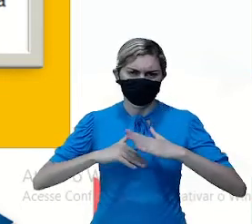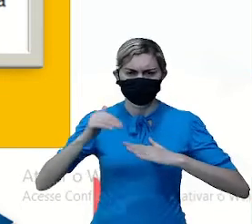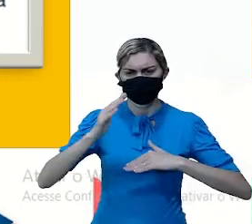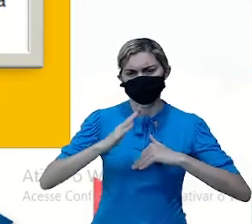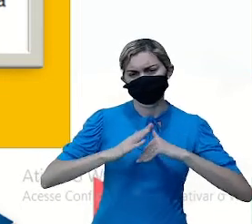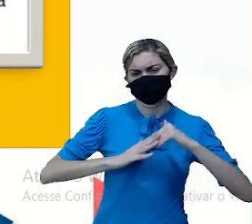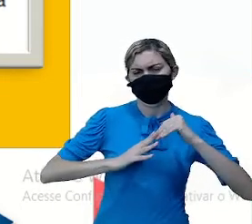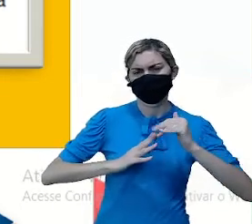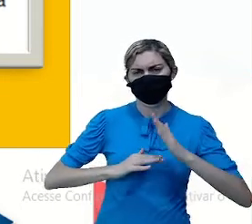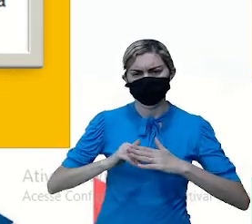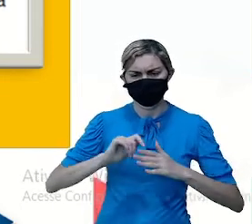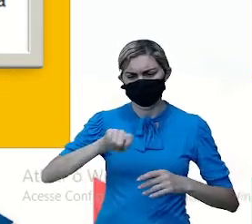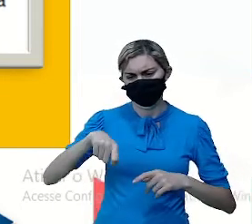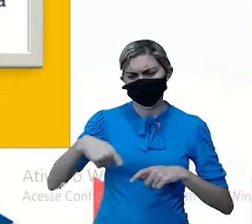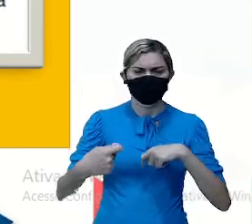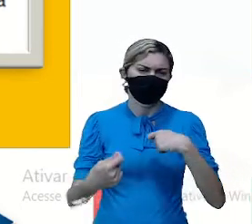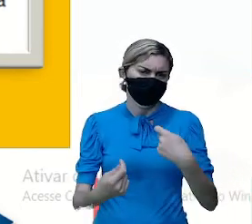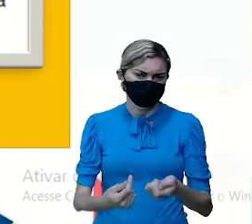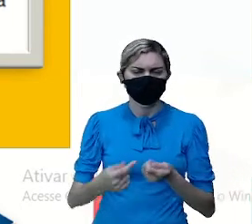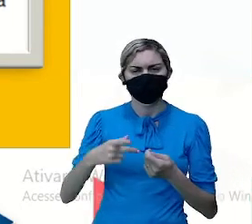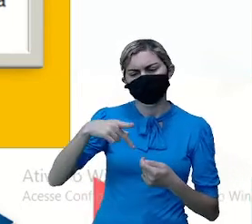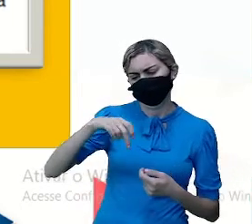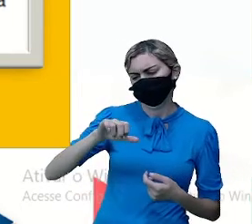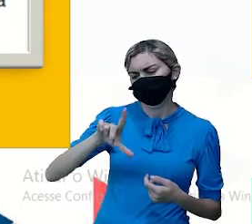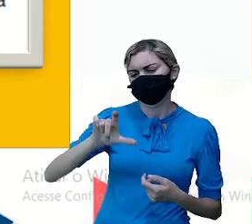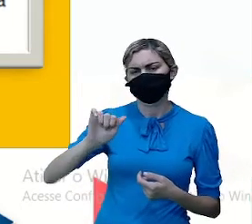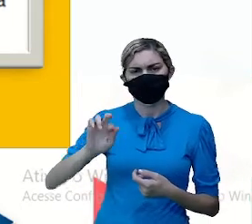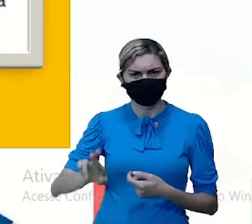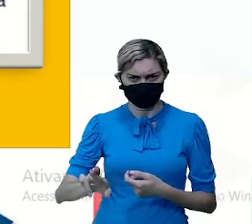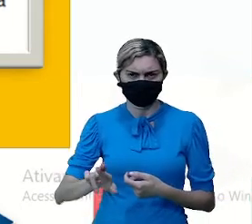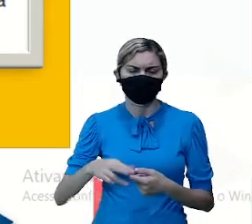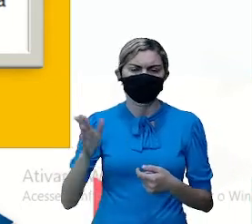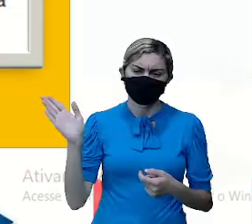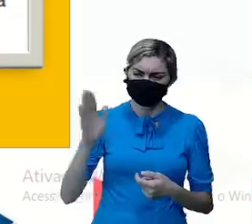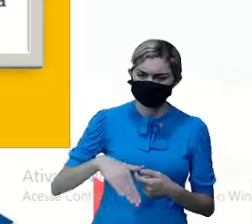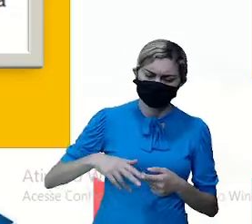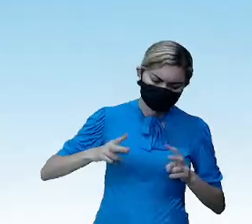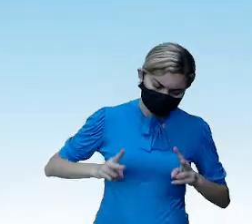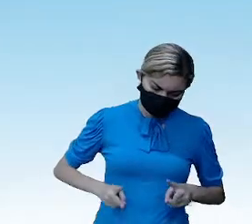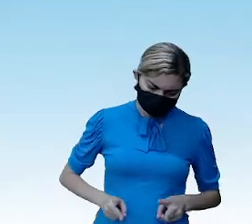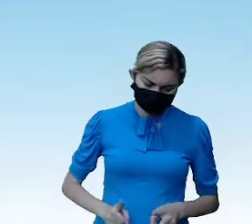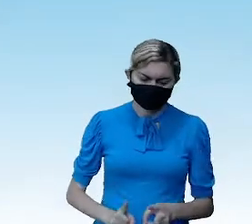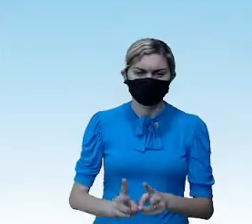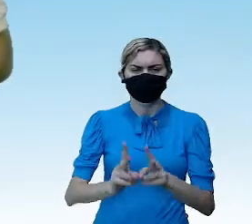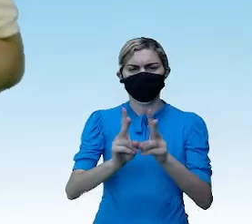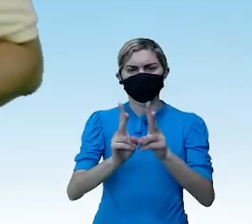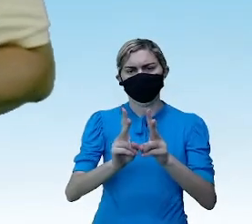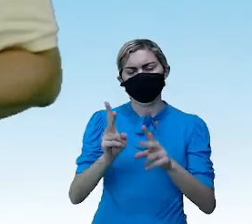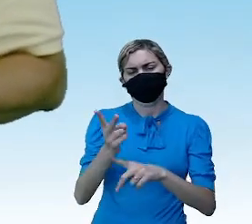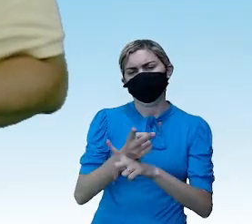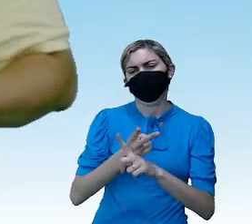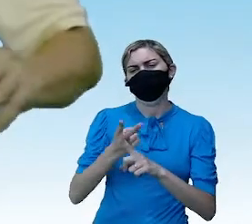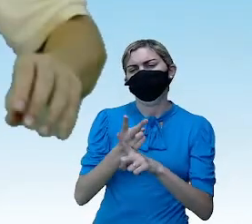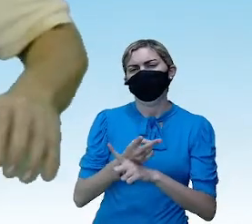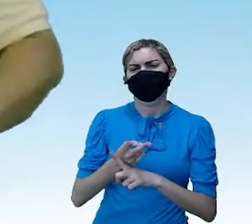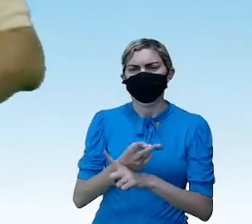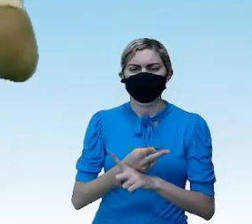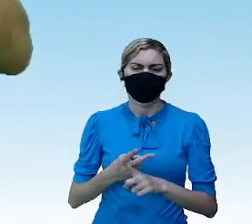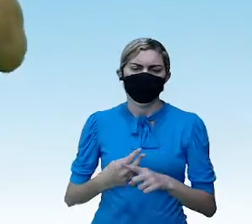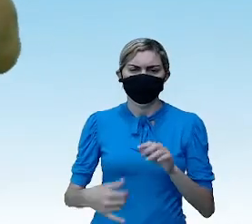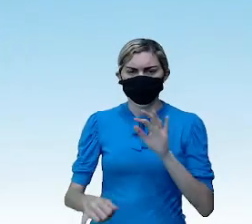seu modo singular, peculiar de ser. E vamos caminhando sempre, buscando sempre o quê?